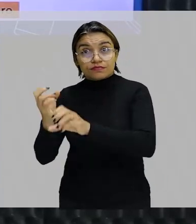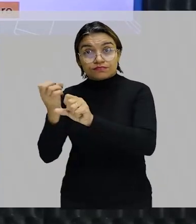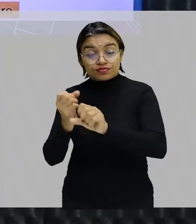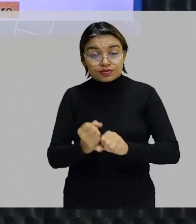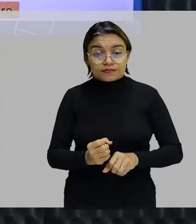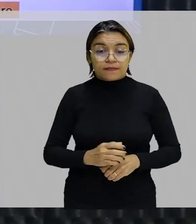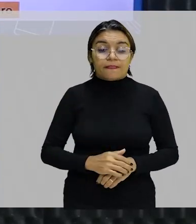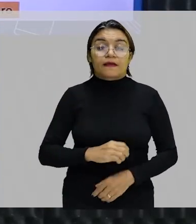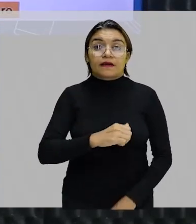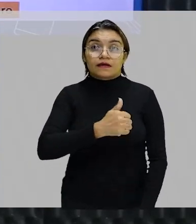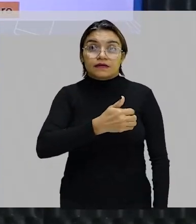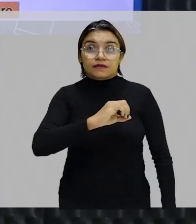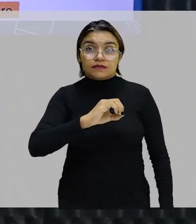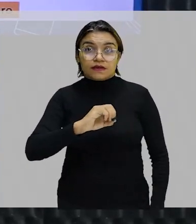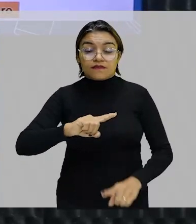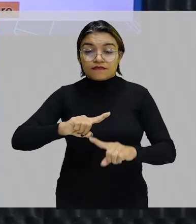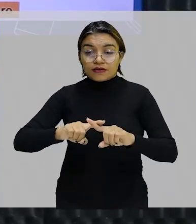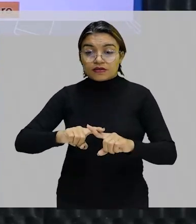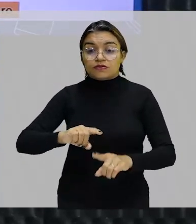ter 100 vezes